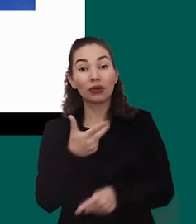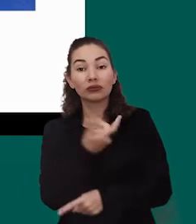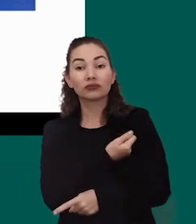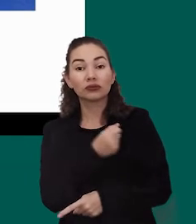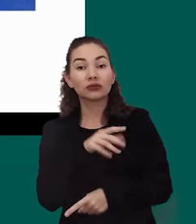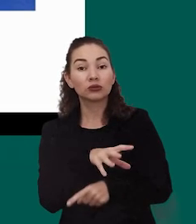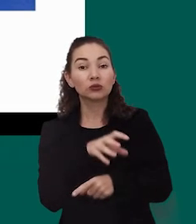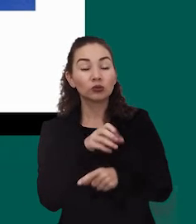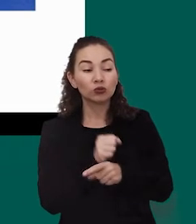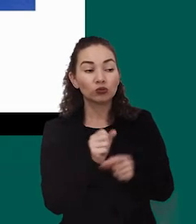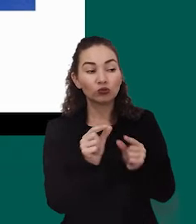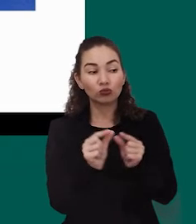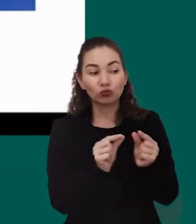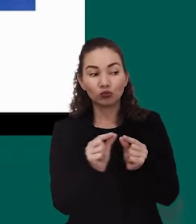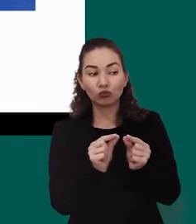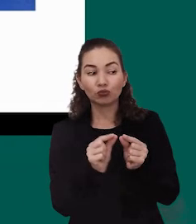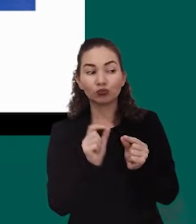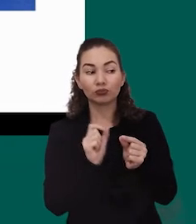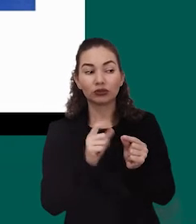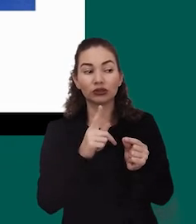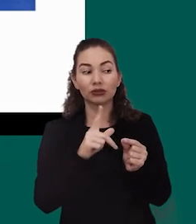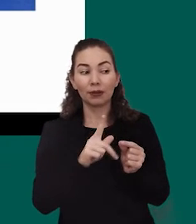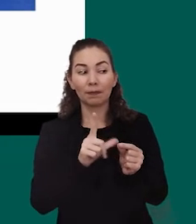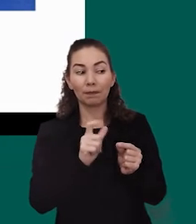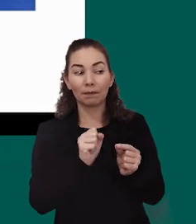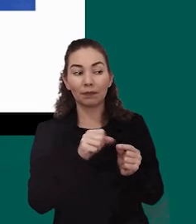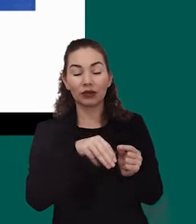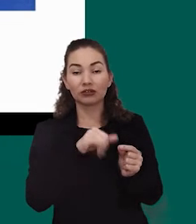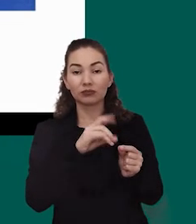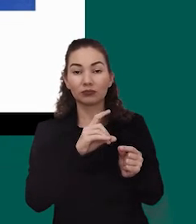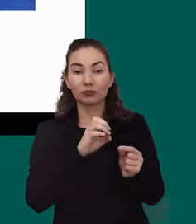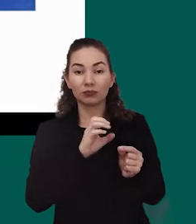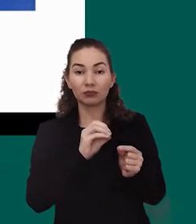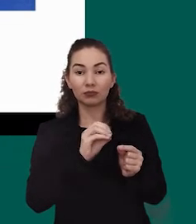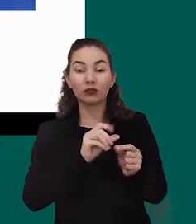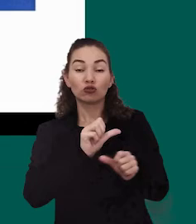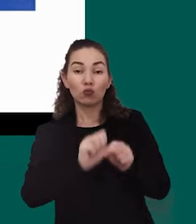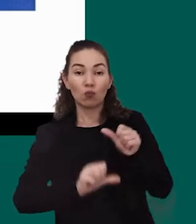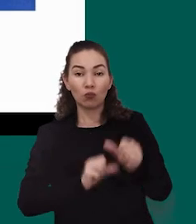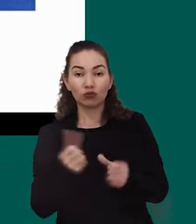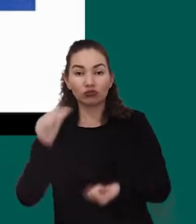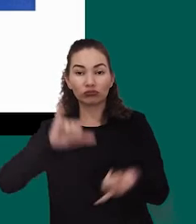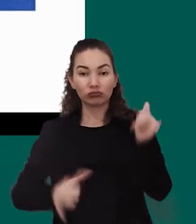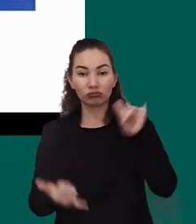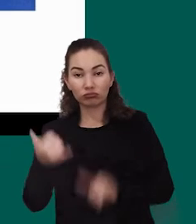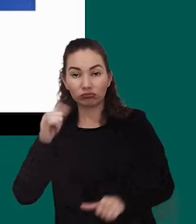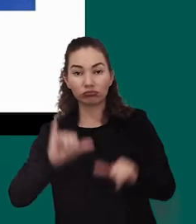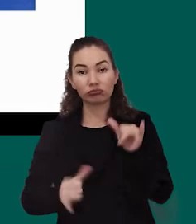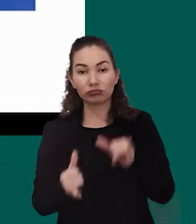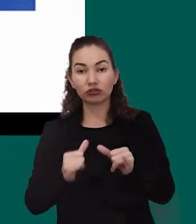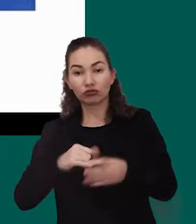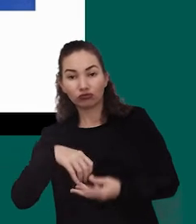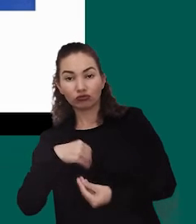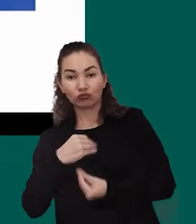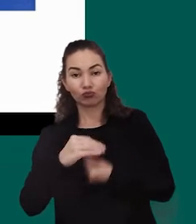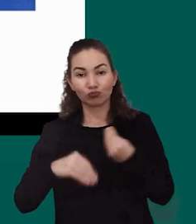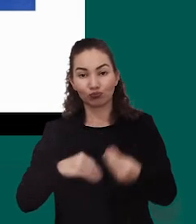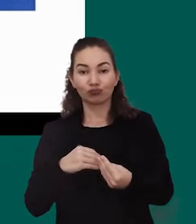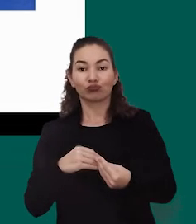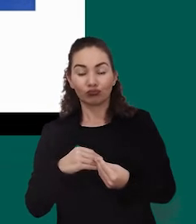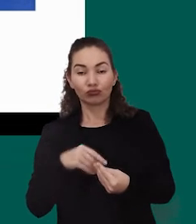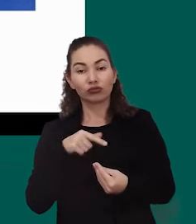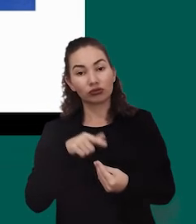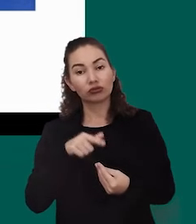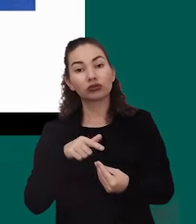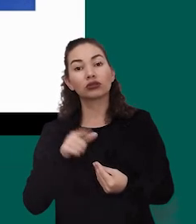pega um plasmídio, que é um trecho de DNA circular, você modifica esse plasmídio em laboratório com trechos correspondentes a proteínas virais na transcrição. A